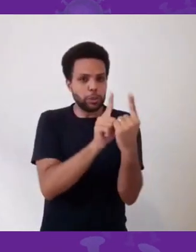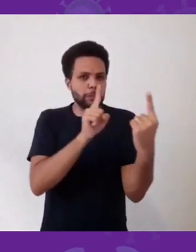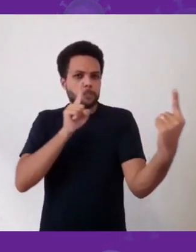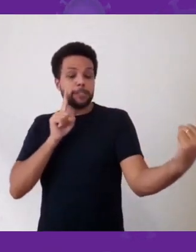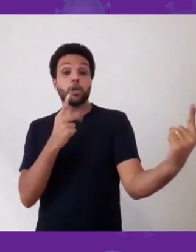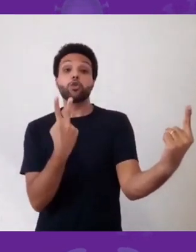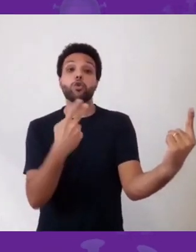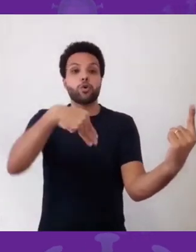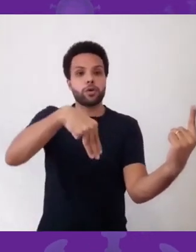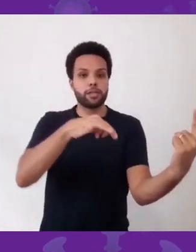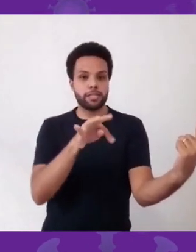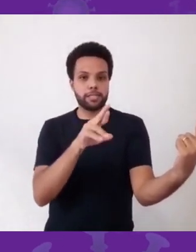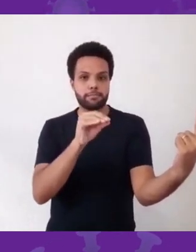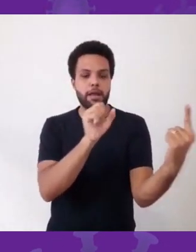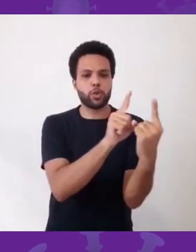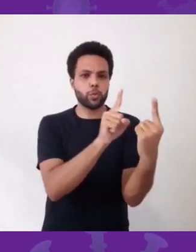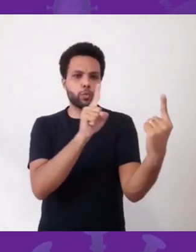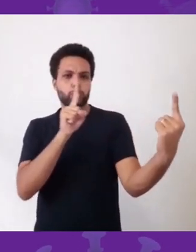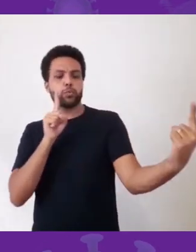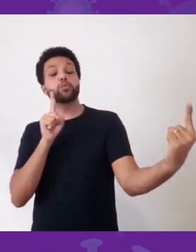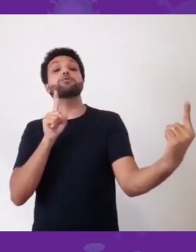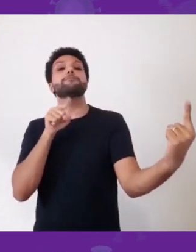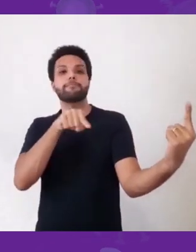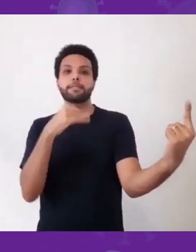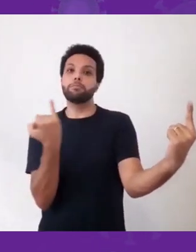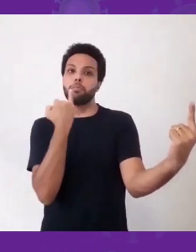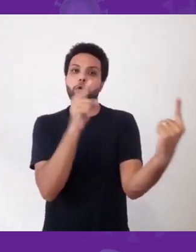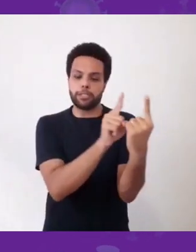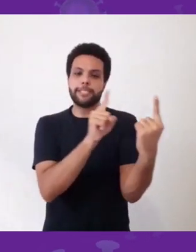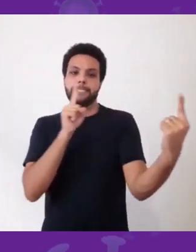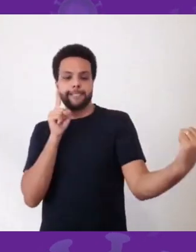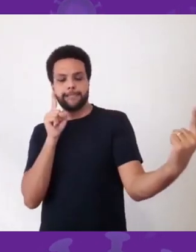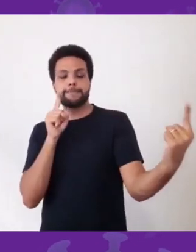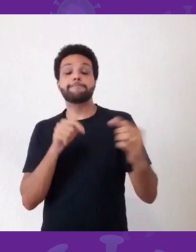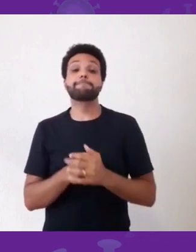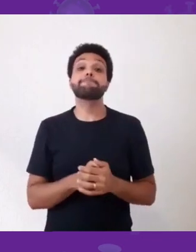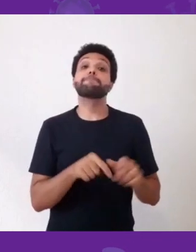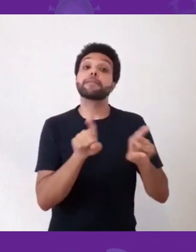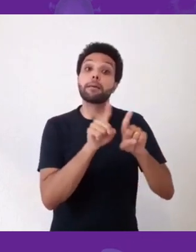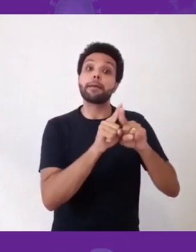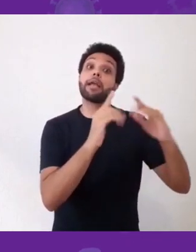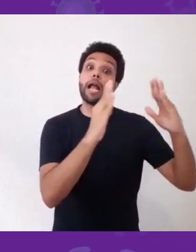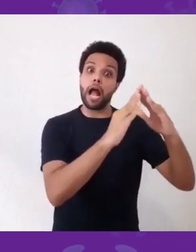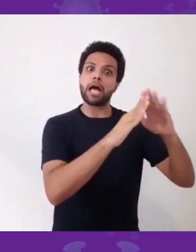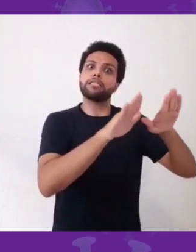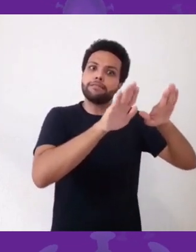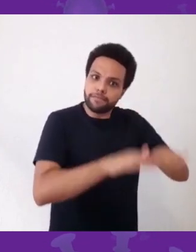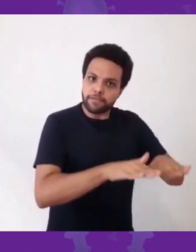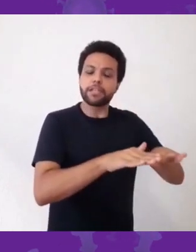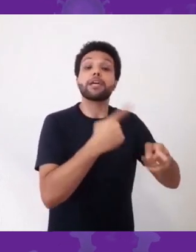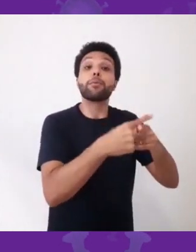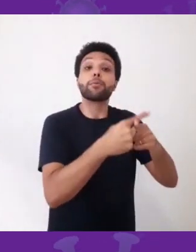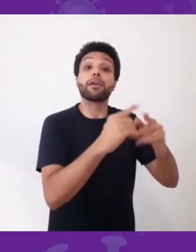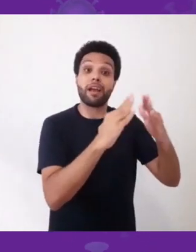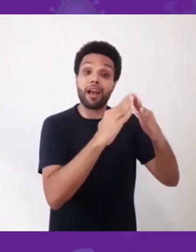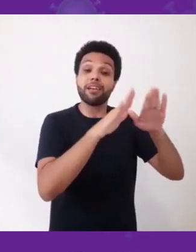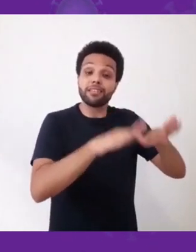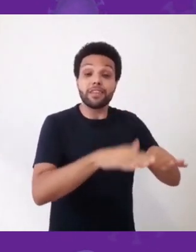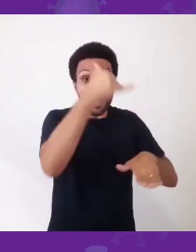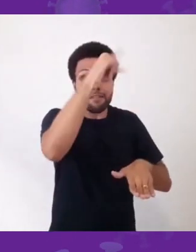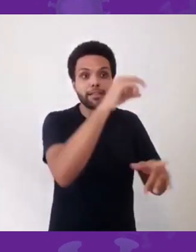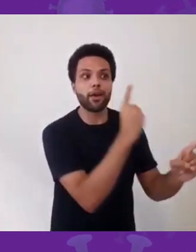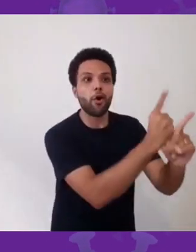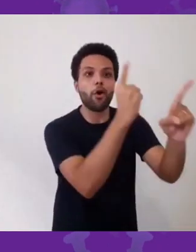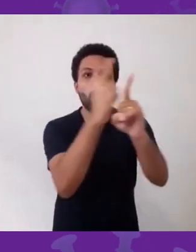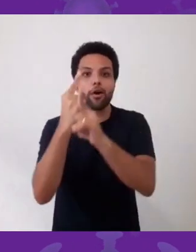verdade é ficar longe de outras pessoas e por uma distância mínima de 2 metros evitar sair de casa para não ficar encontrando